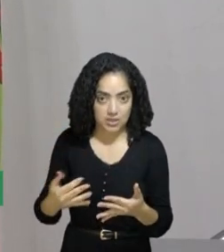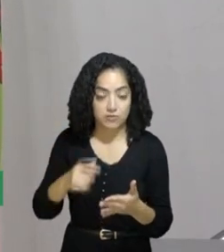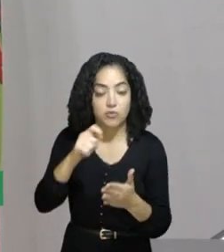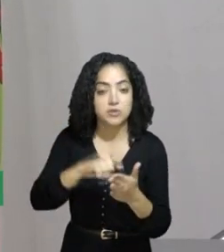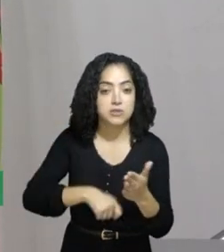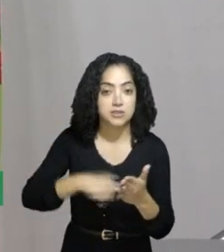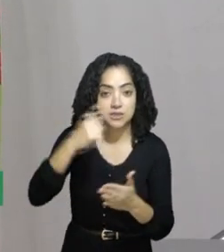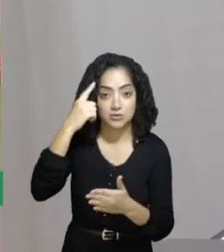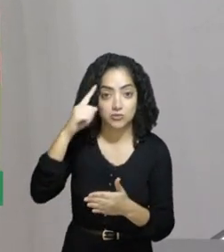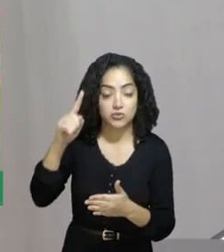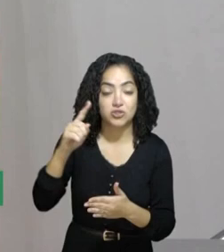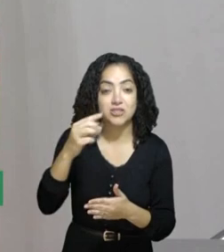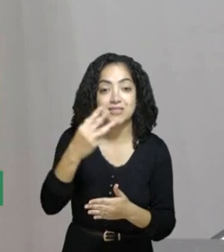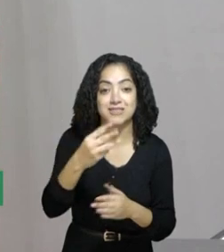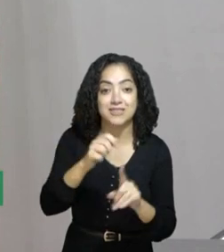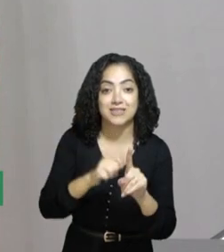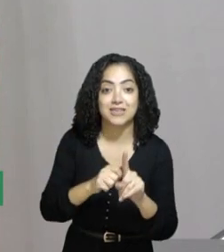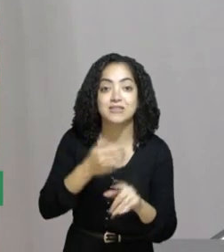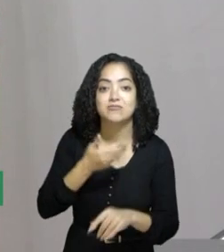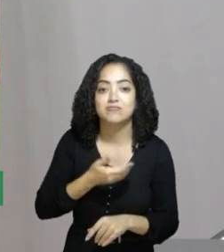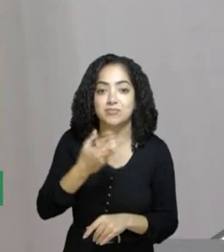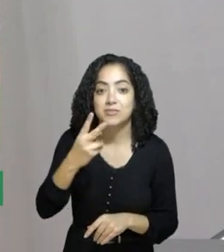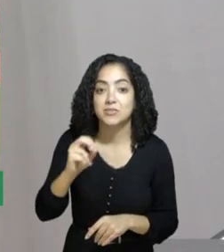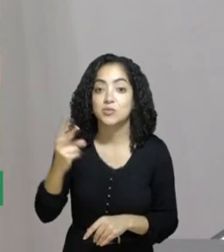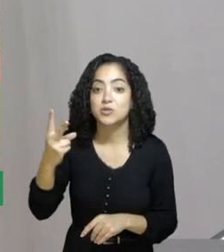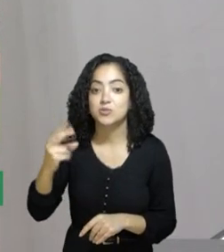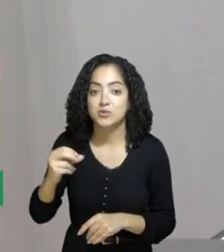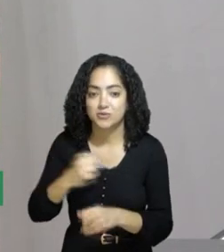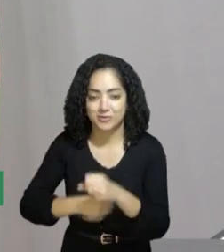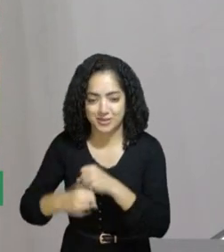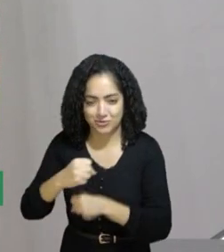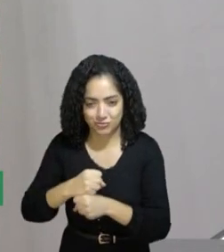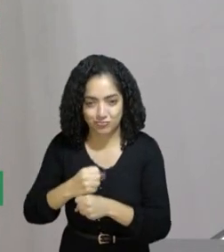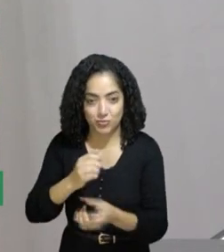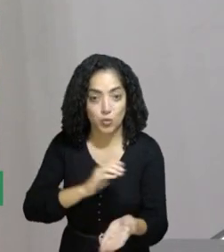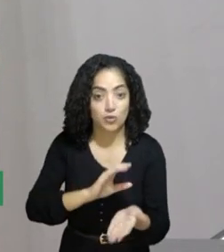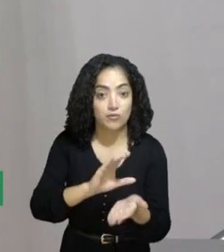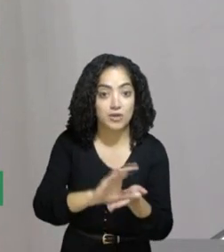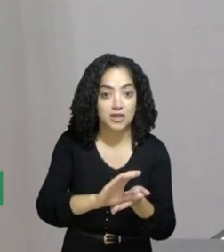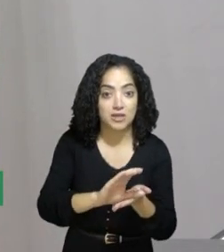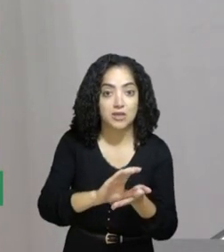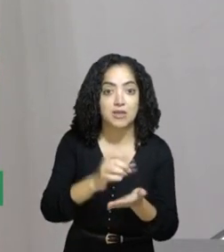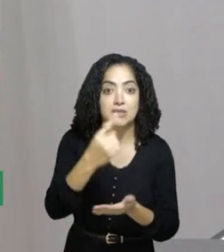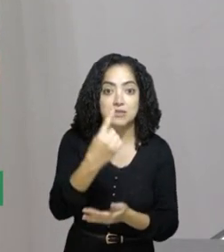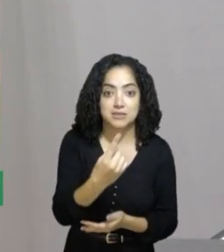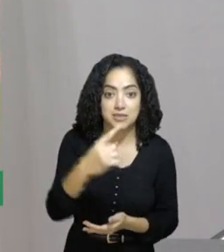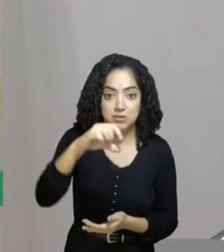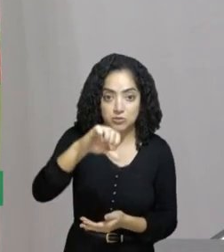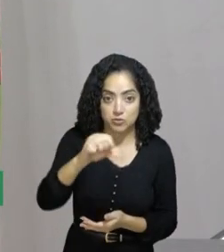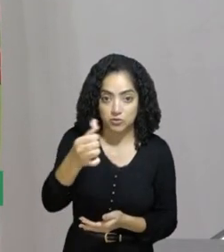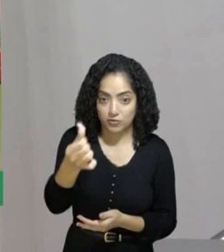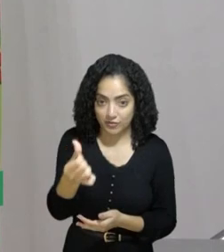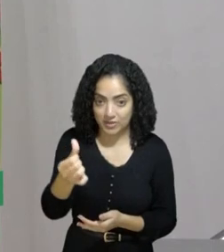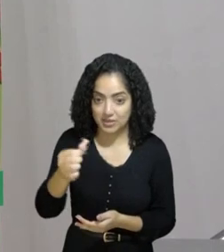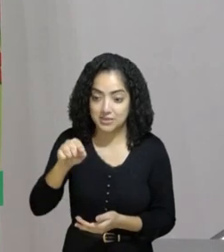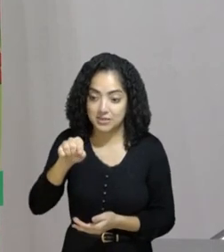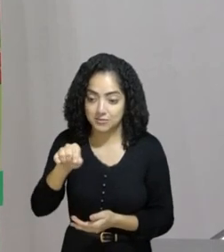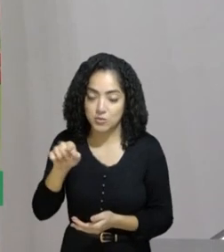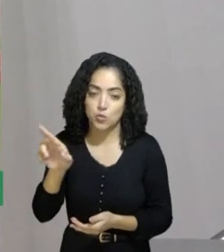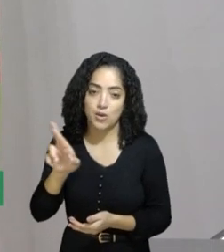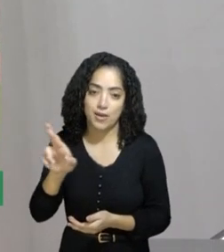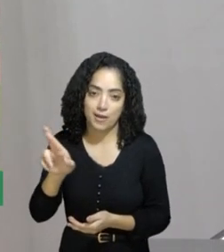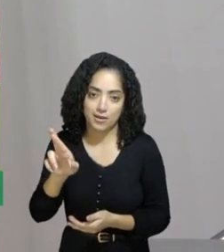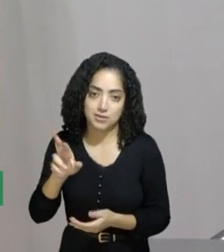dia 3 de dezembro de 2020, com investimentos de R$ 196 mil